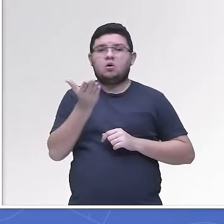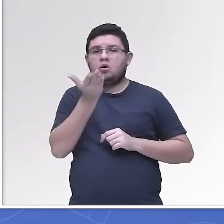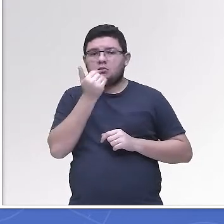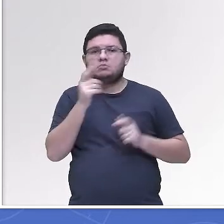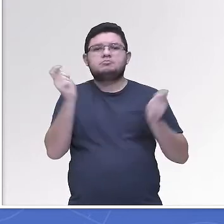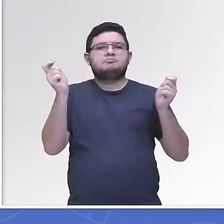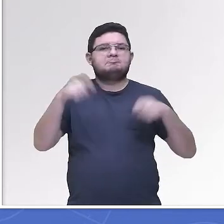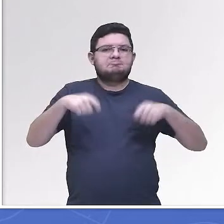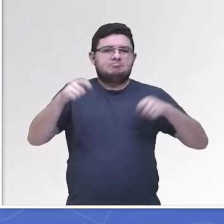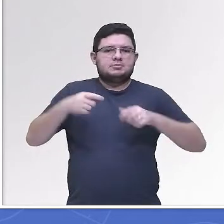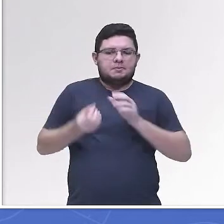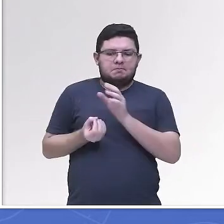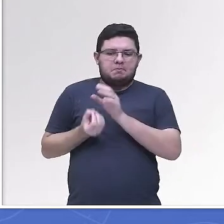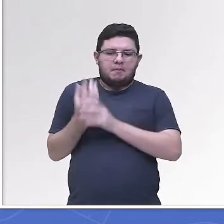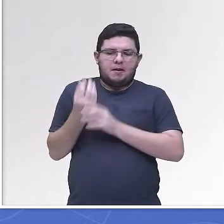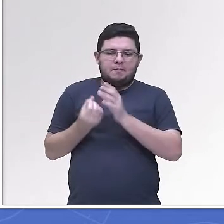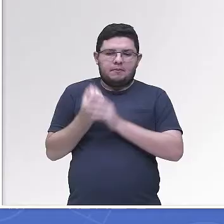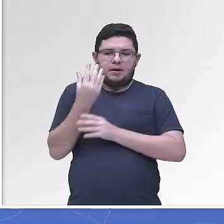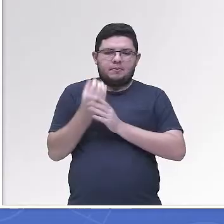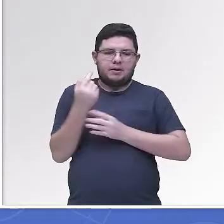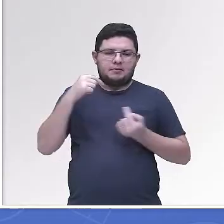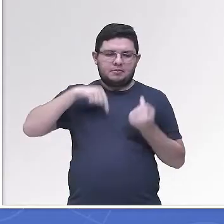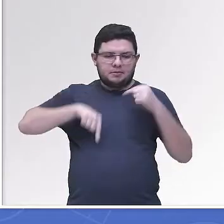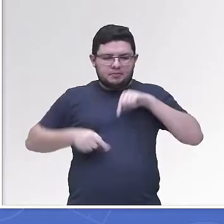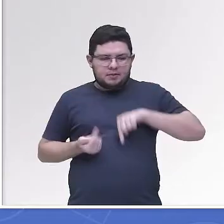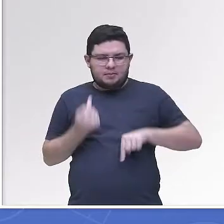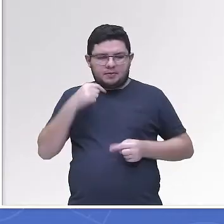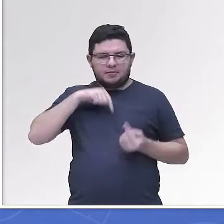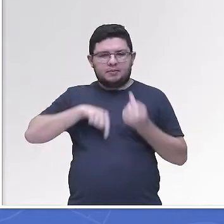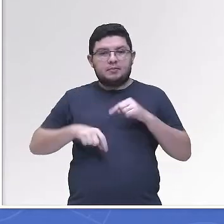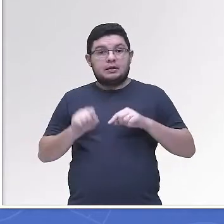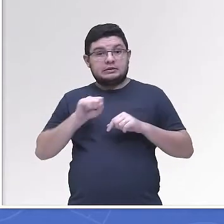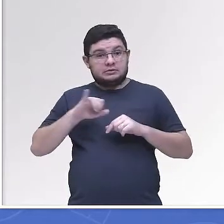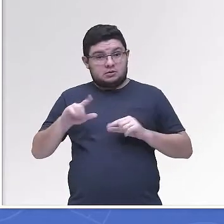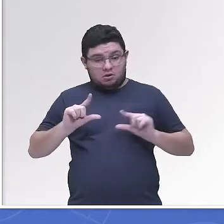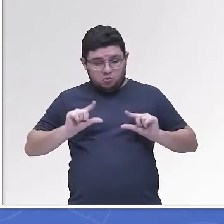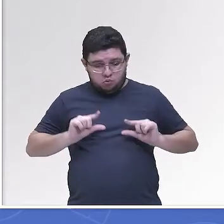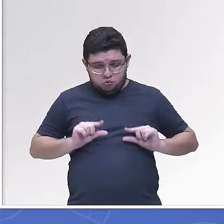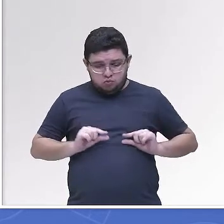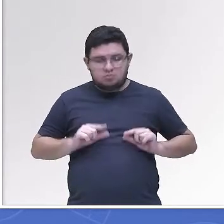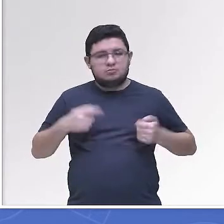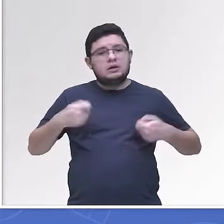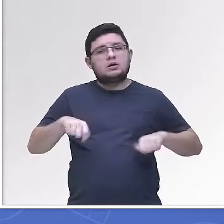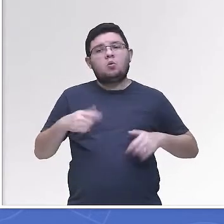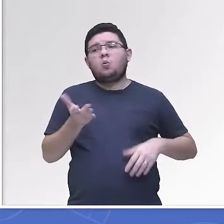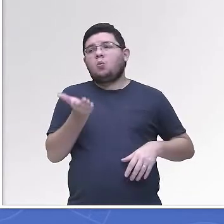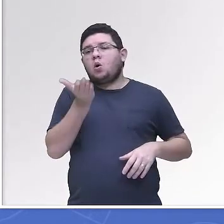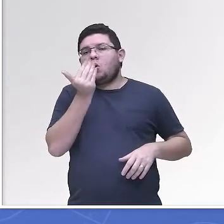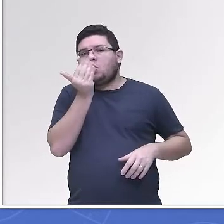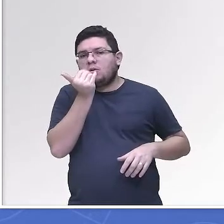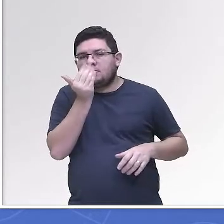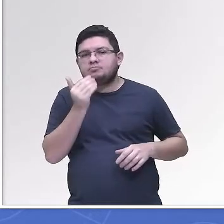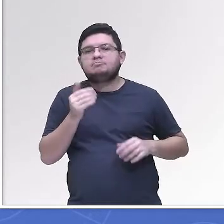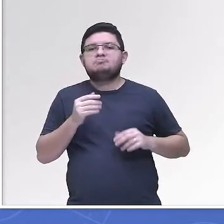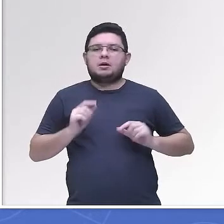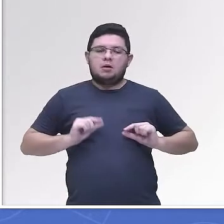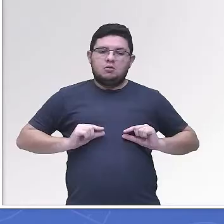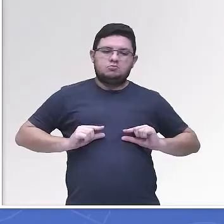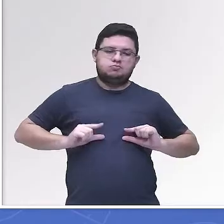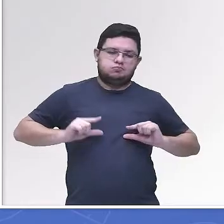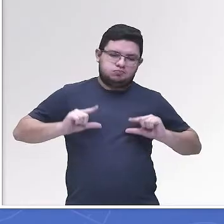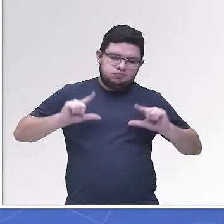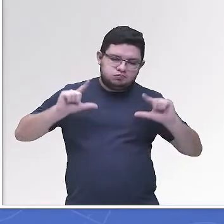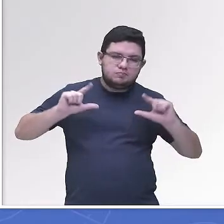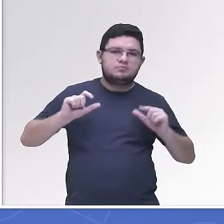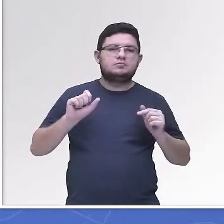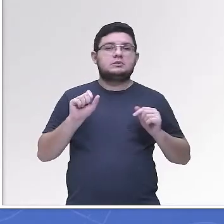é necessário repor o triptofano através da alimentação. Quando não se consegue, aí acaba tendo